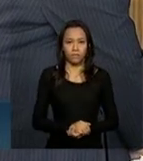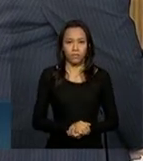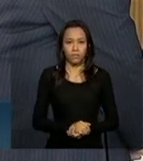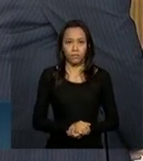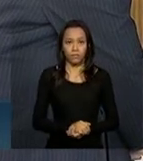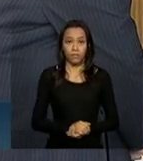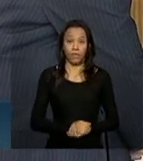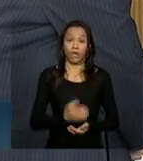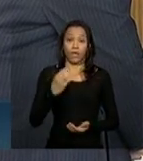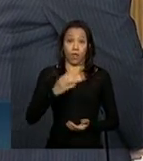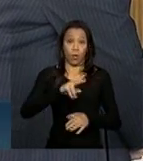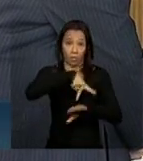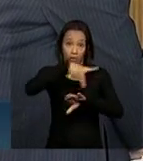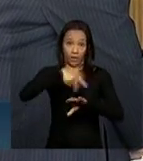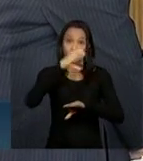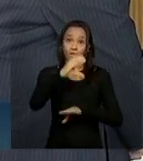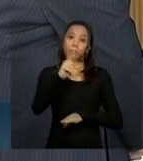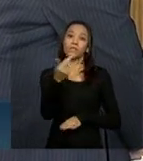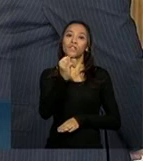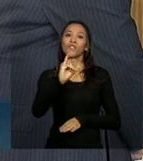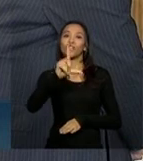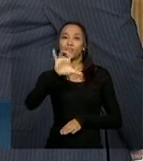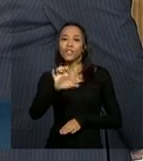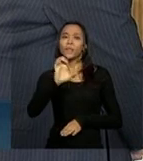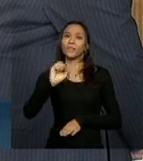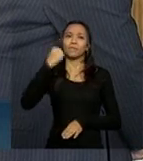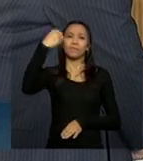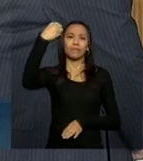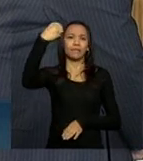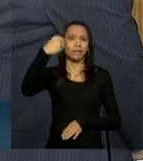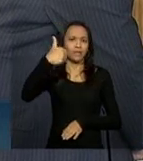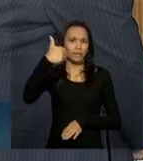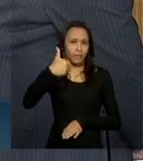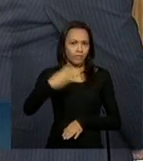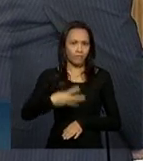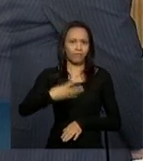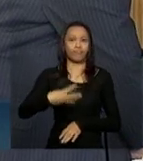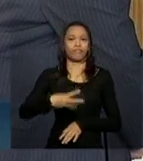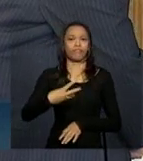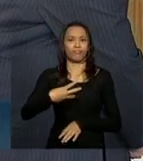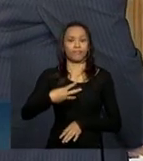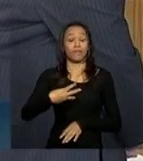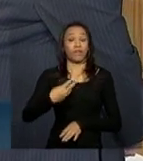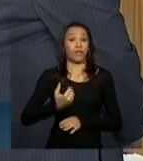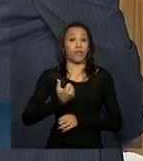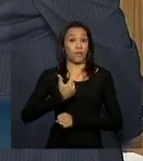O Chile foi o 13º parceiro comercial brasileiro no ano passado.